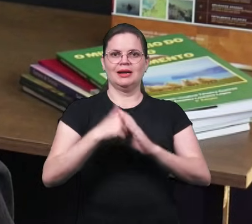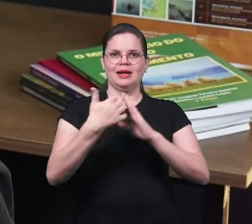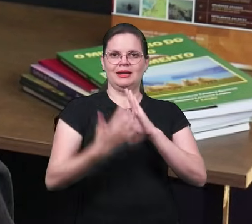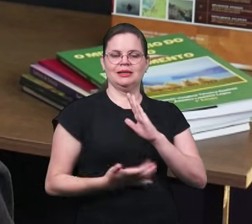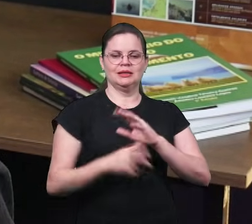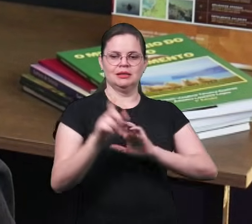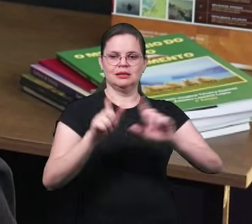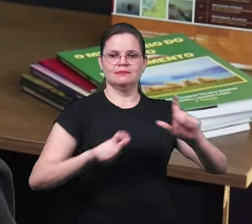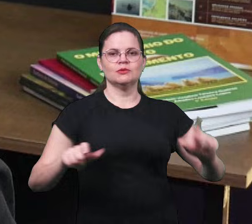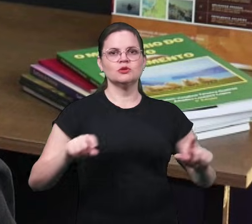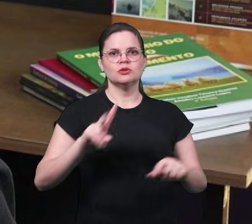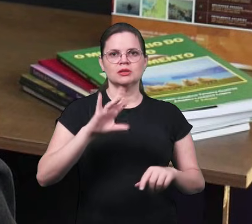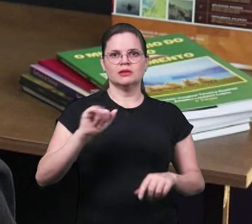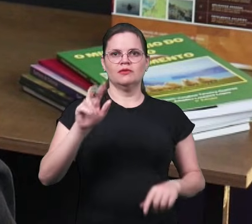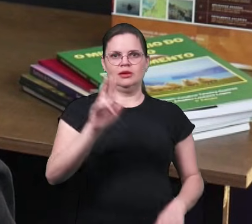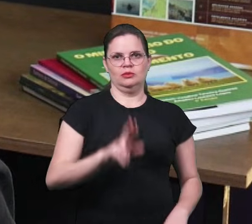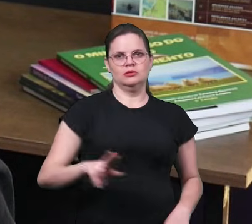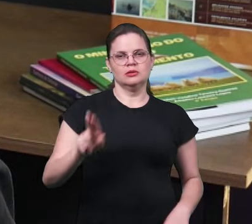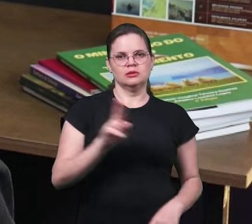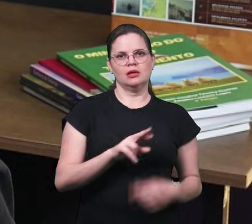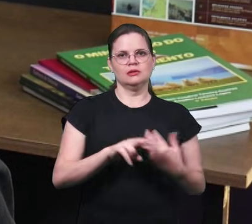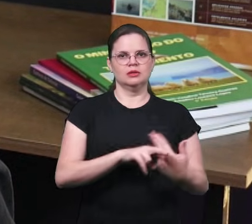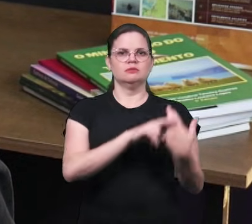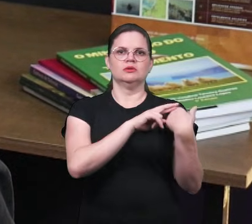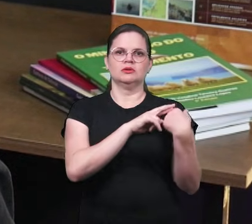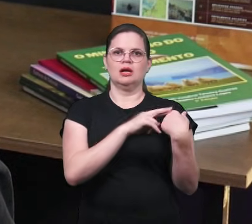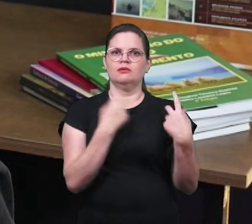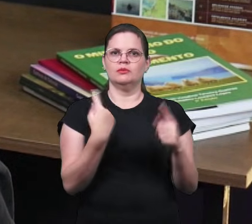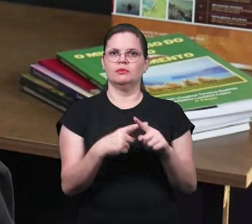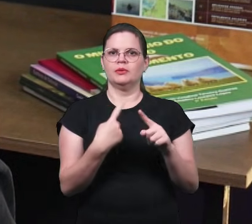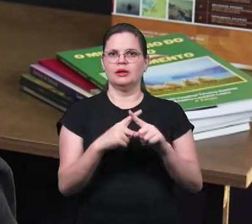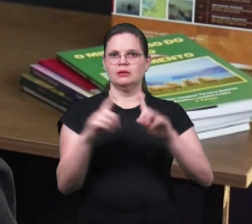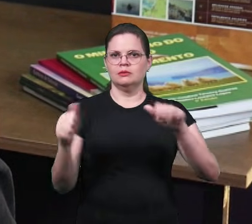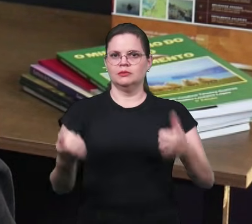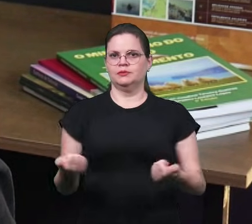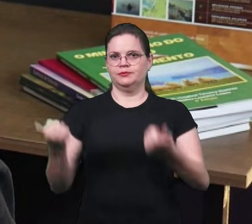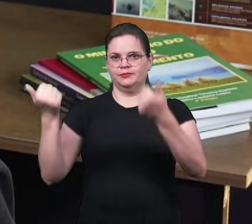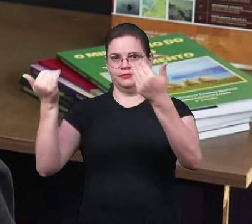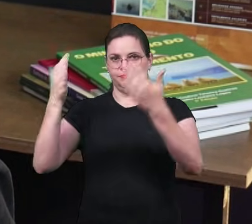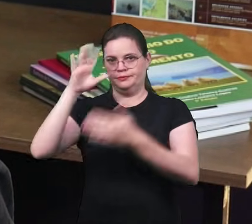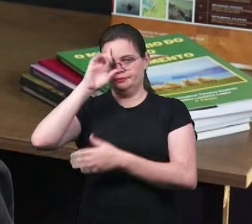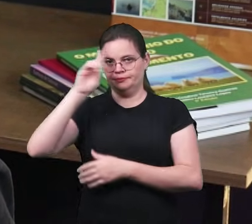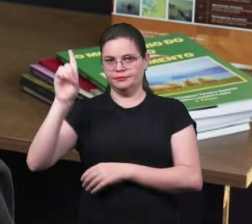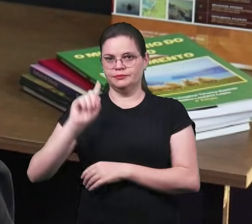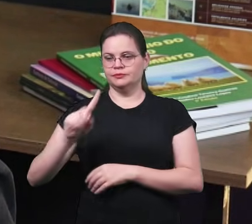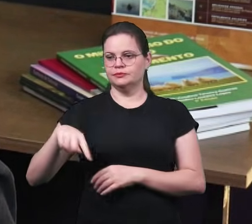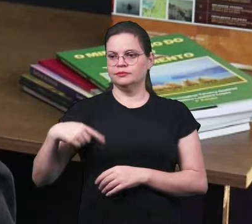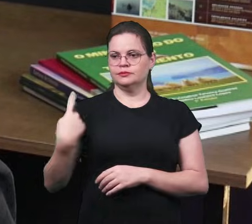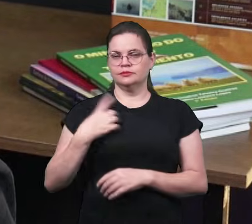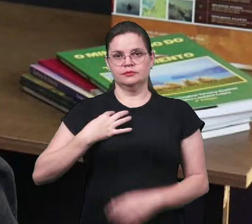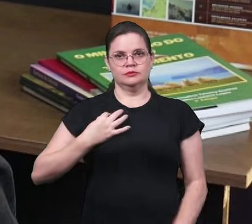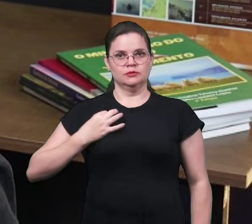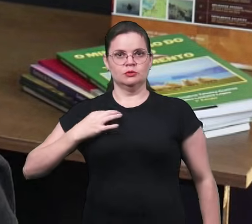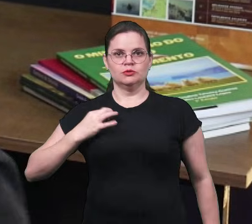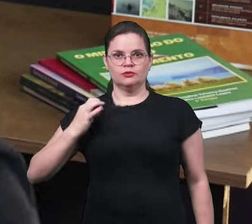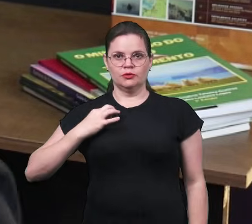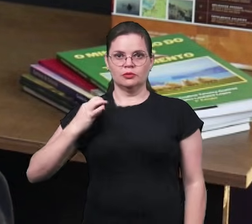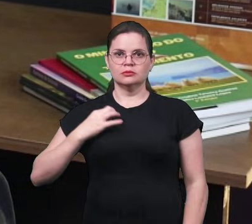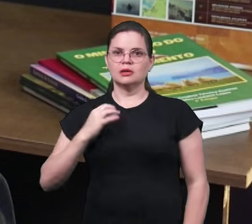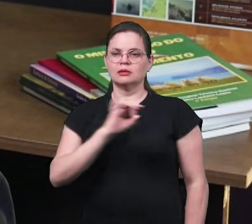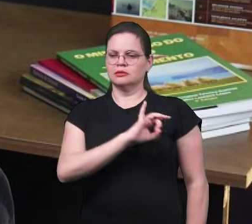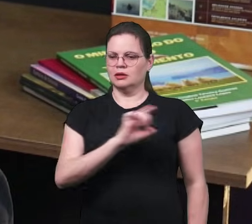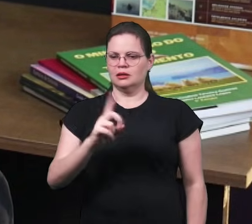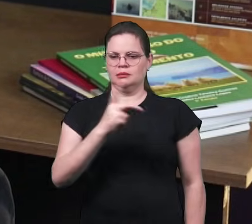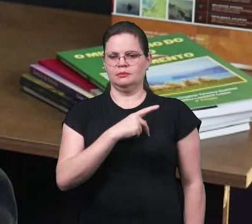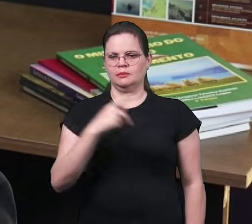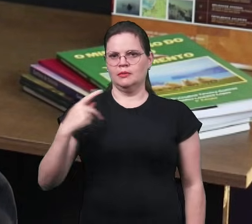sendo usados, né, porque é uma oferta a Deus, né? Sim. Nós somos voluntários, né? Os